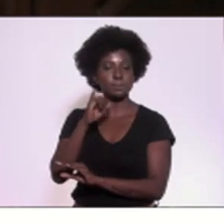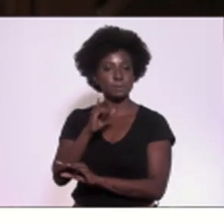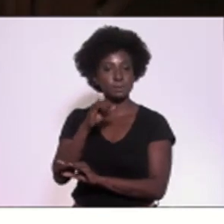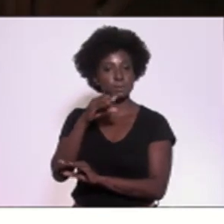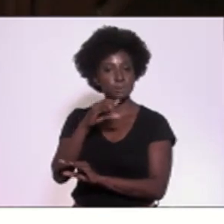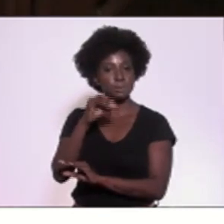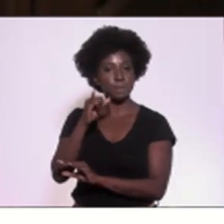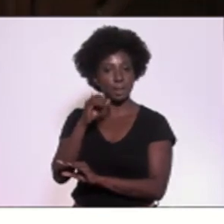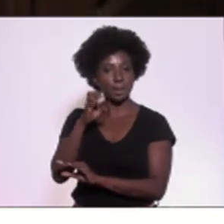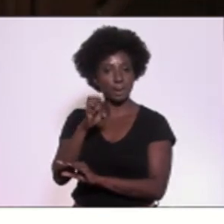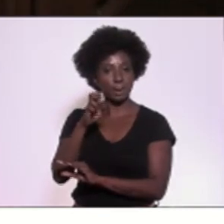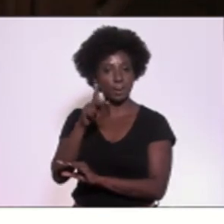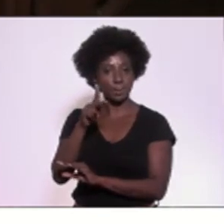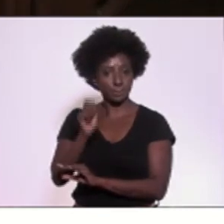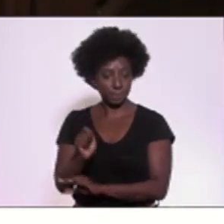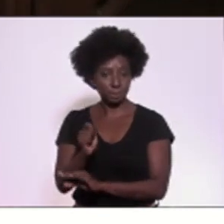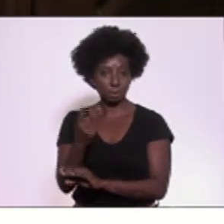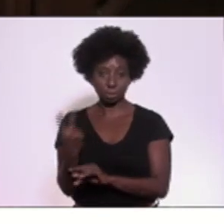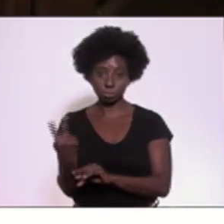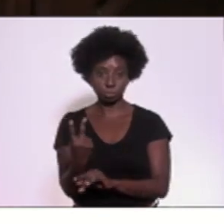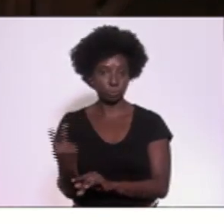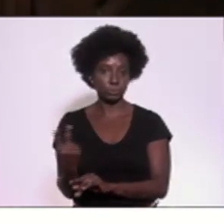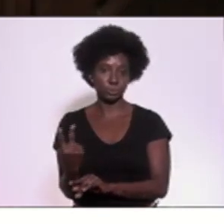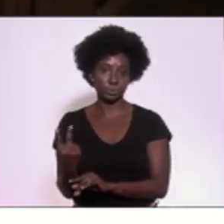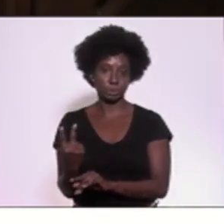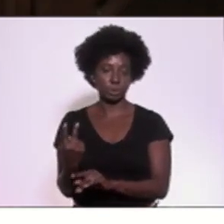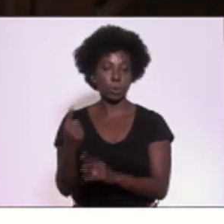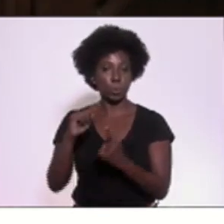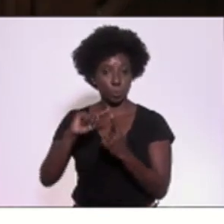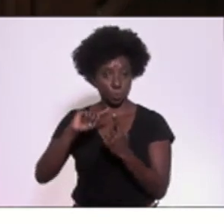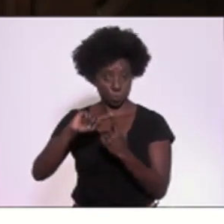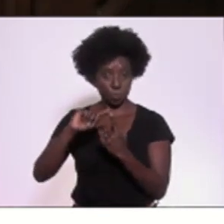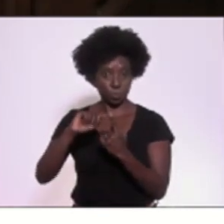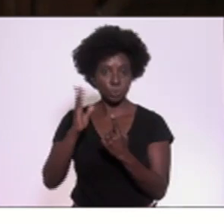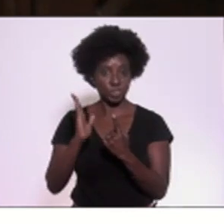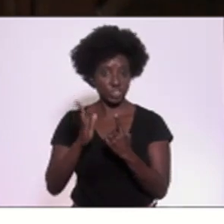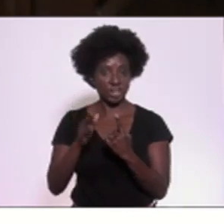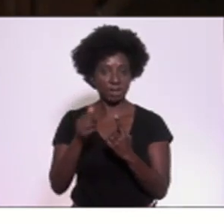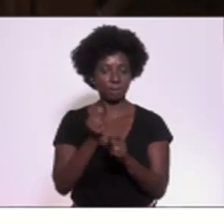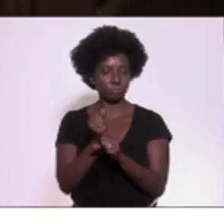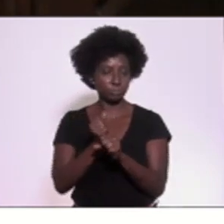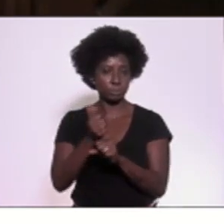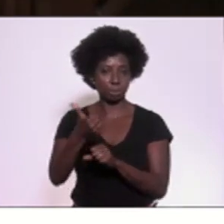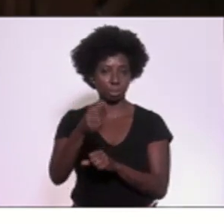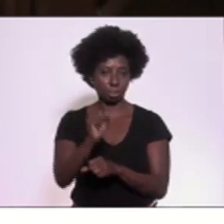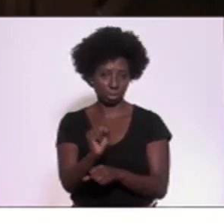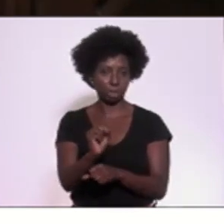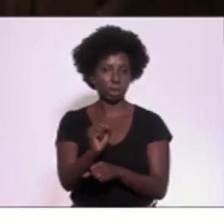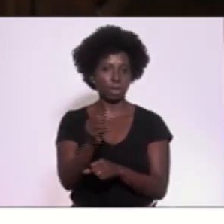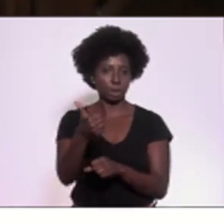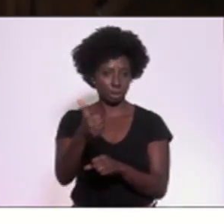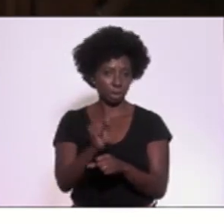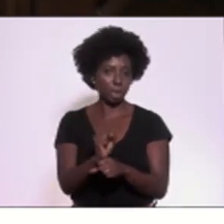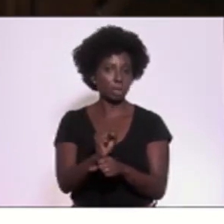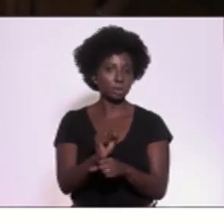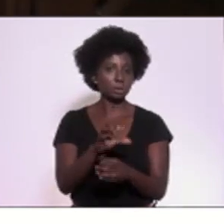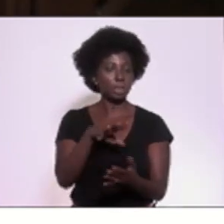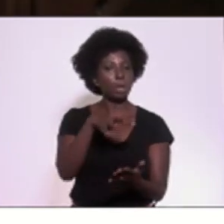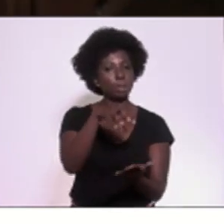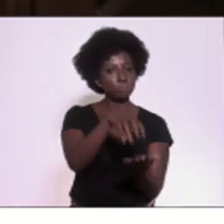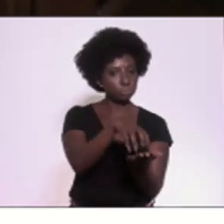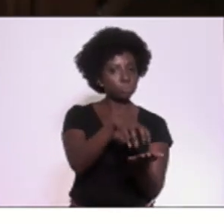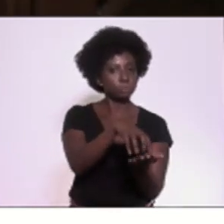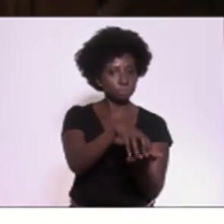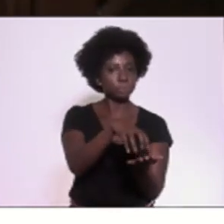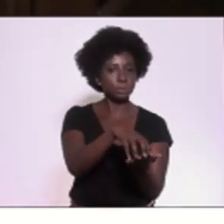CIEPs e com essa escola. Um dos CIEPs já é há 10 anos sede da regional, já não funciona como